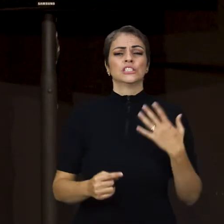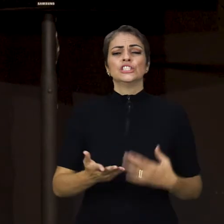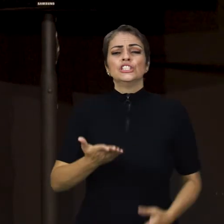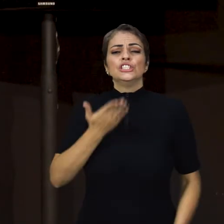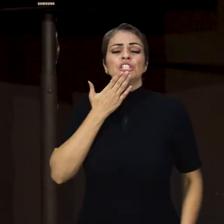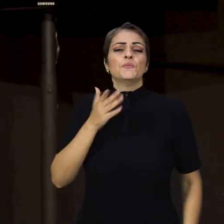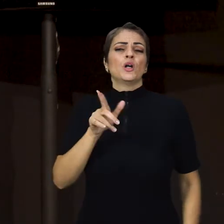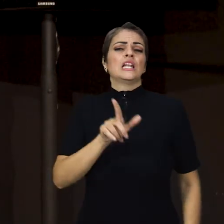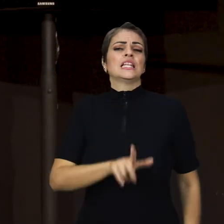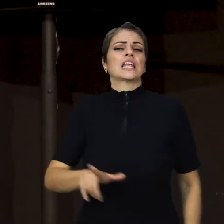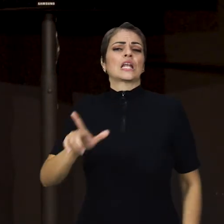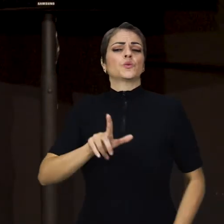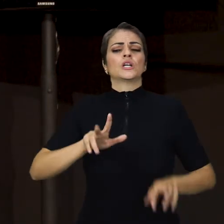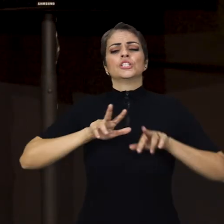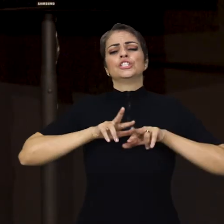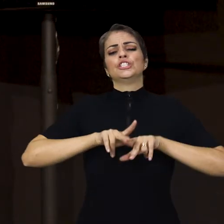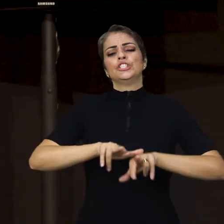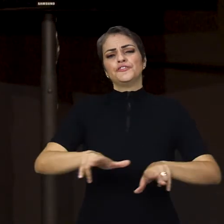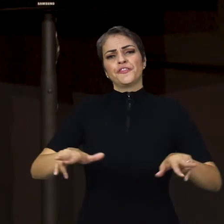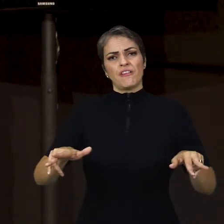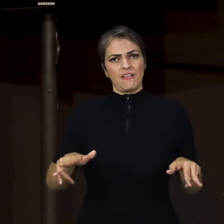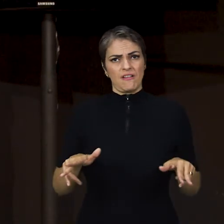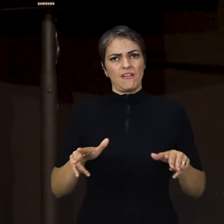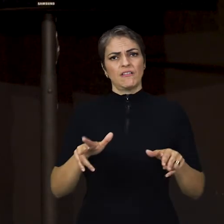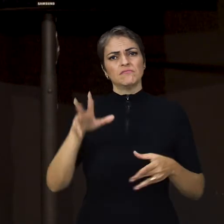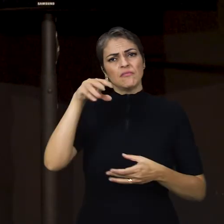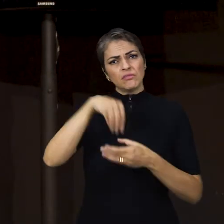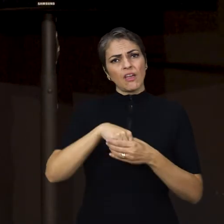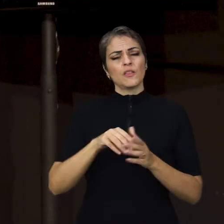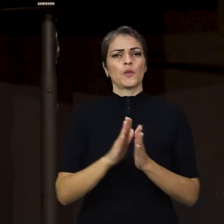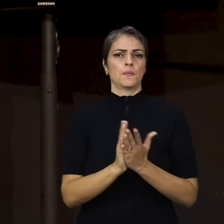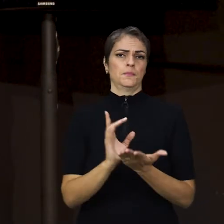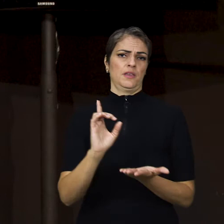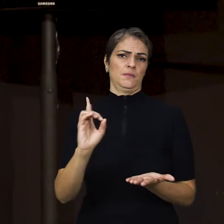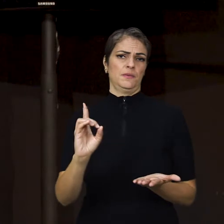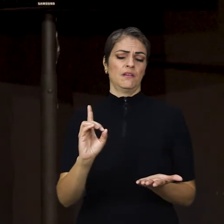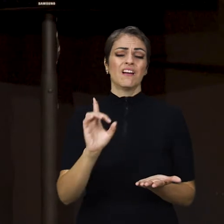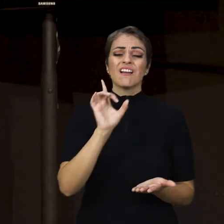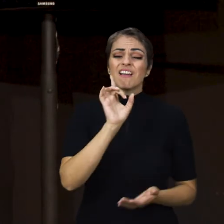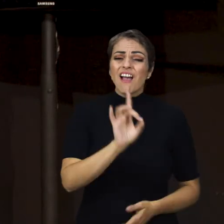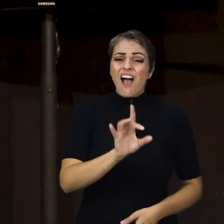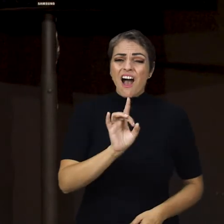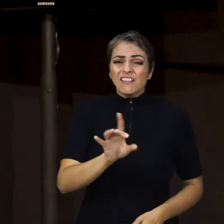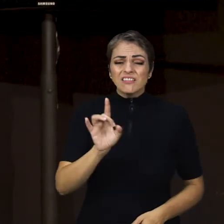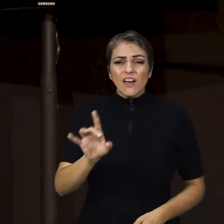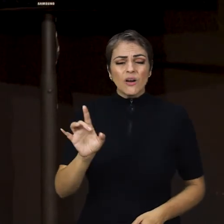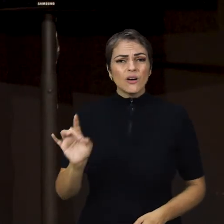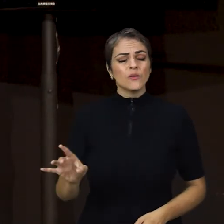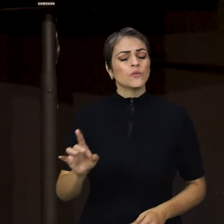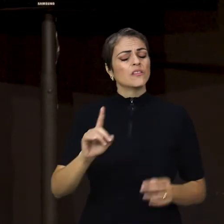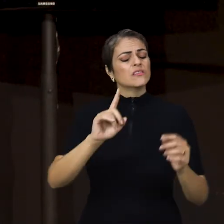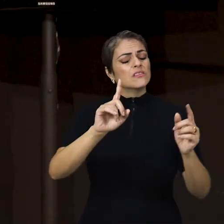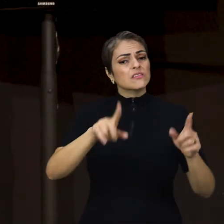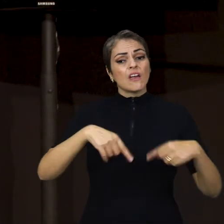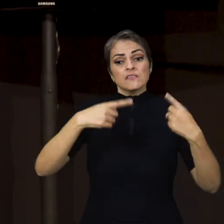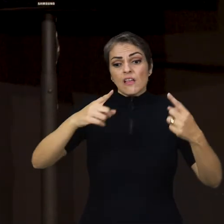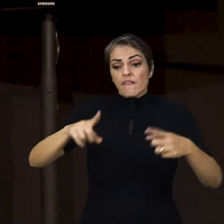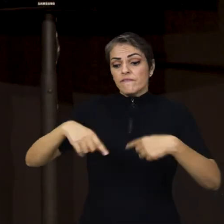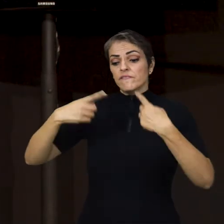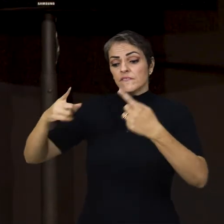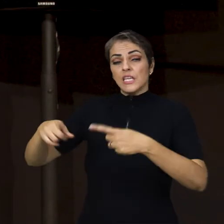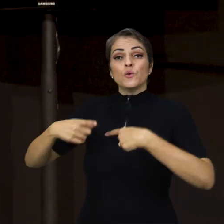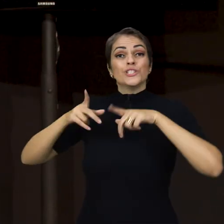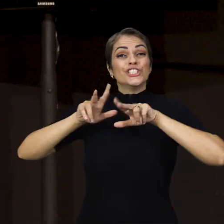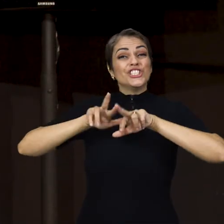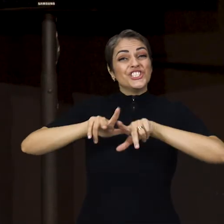gêneros literários presentes na Bíblia. E então, cada gênero literário traz consigo desafios específicos de